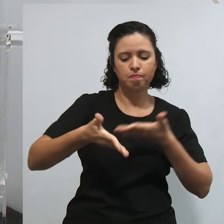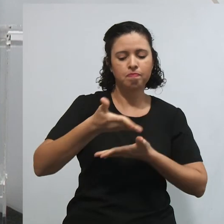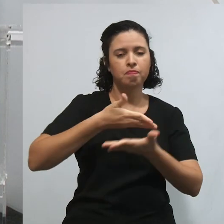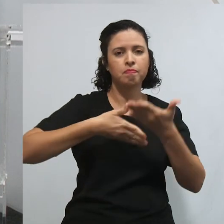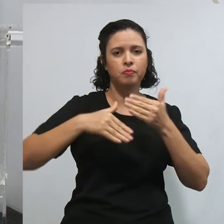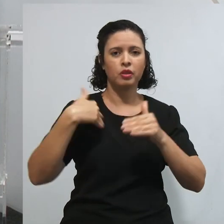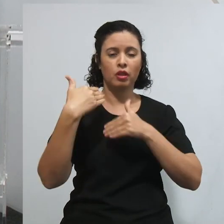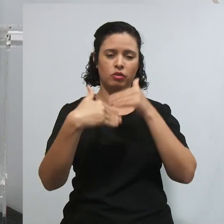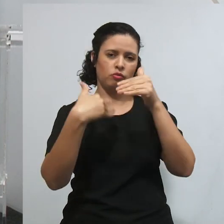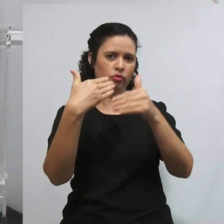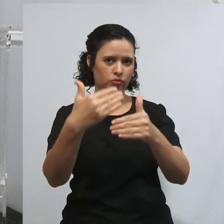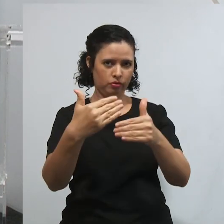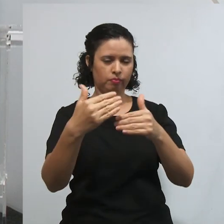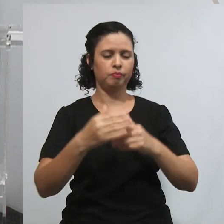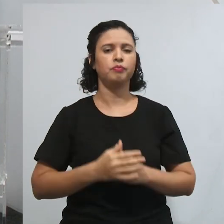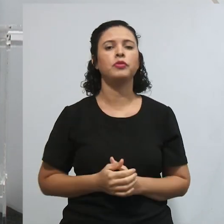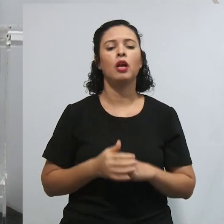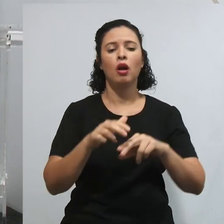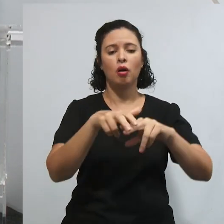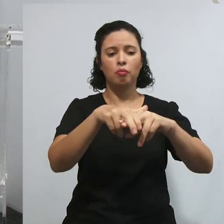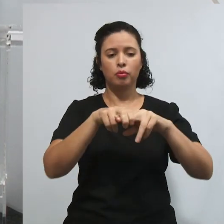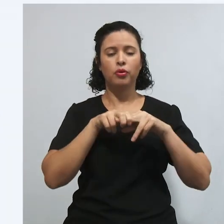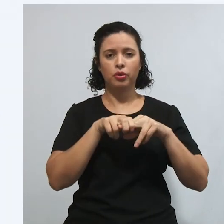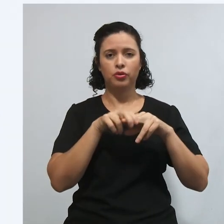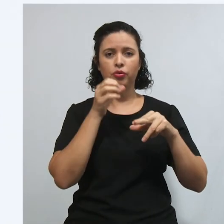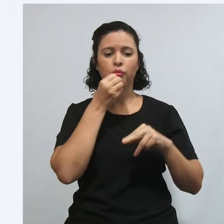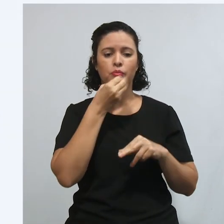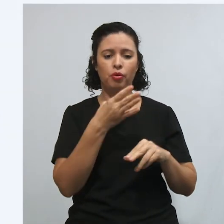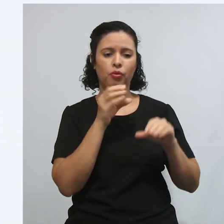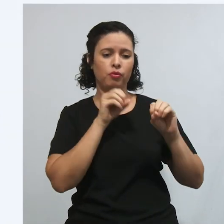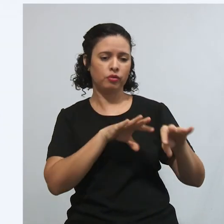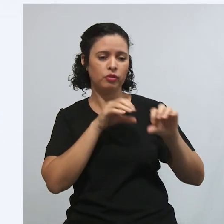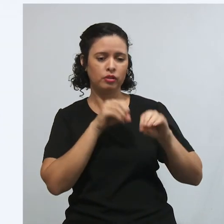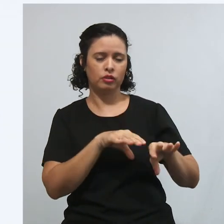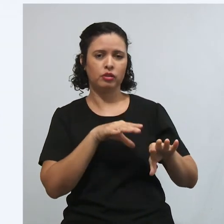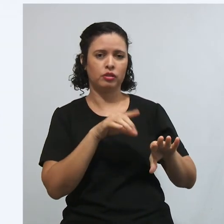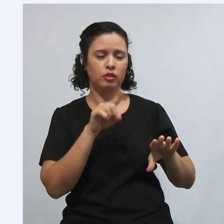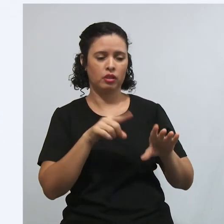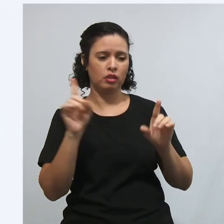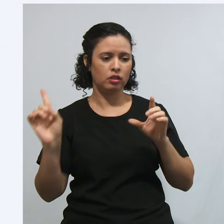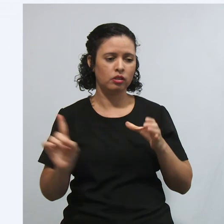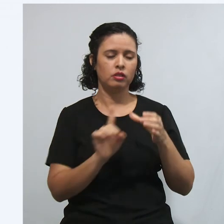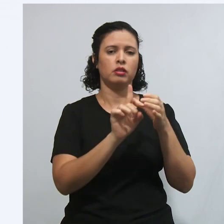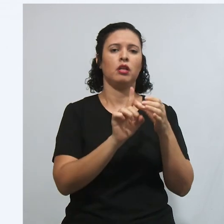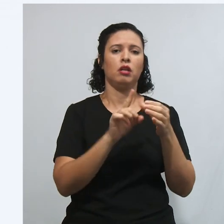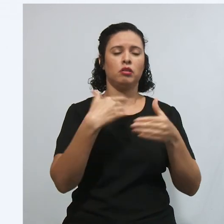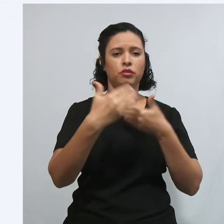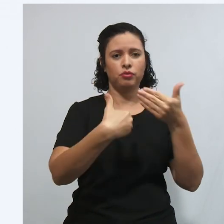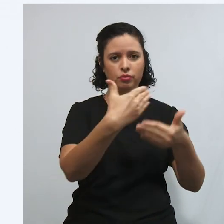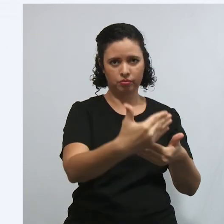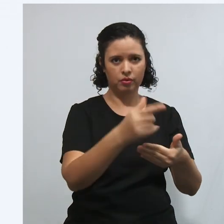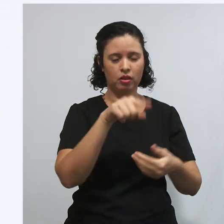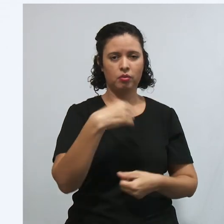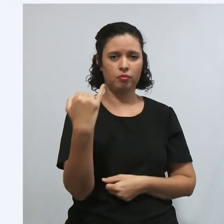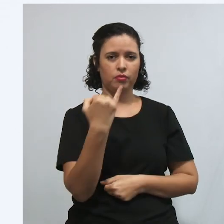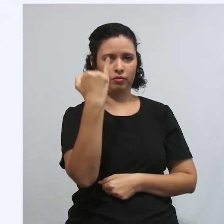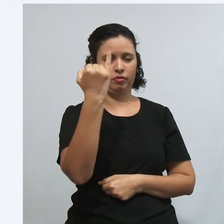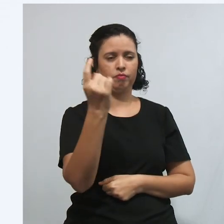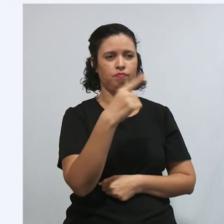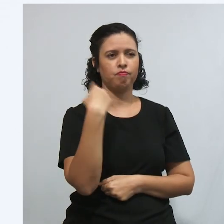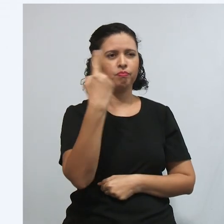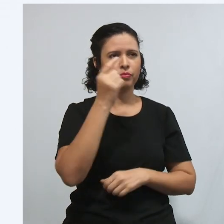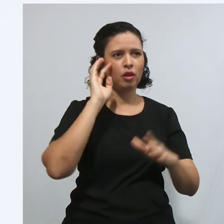nos desenvolvendo. É por isso que o bom ensino é aquele que se adianta ao desenvolvimento. E isso é muito importante para a